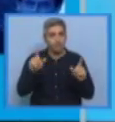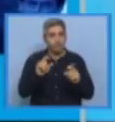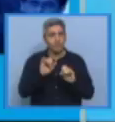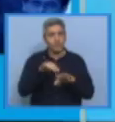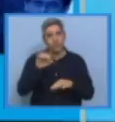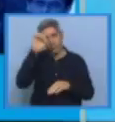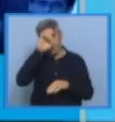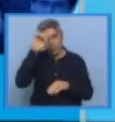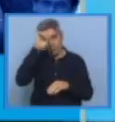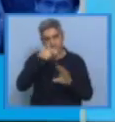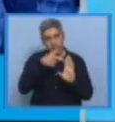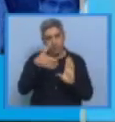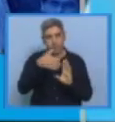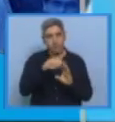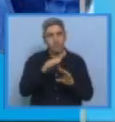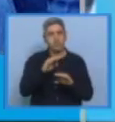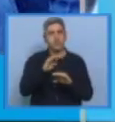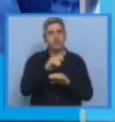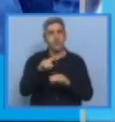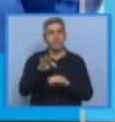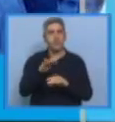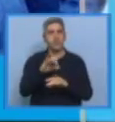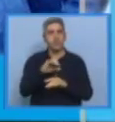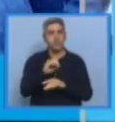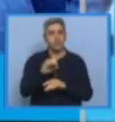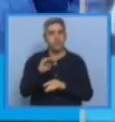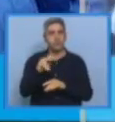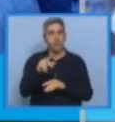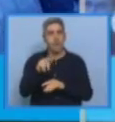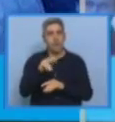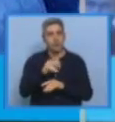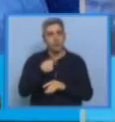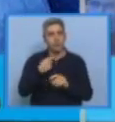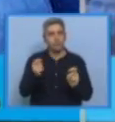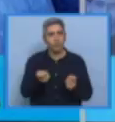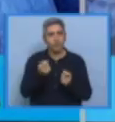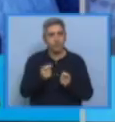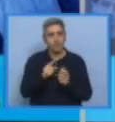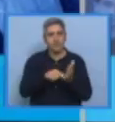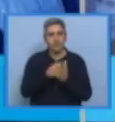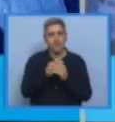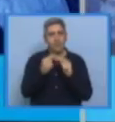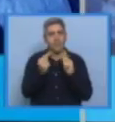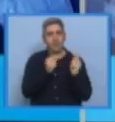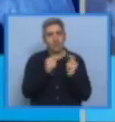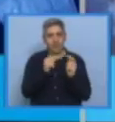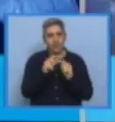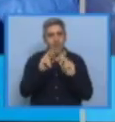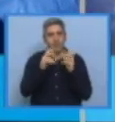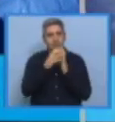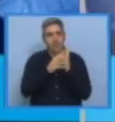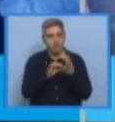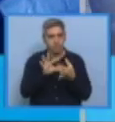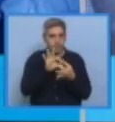finais de janeiro, por altura da festa de São Francisco de Sales, nós promovemos um debate a propósito do